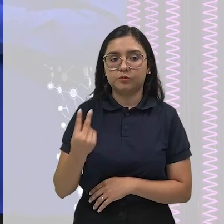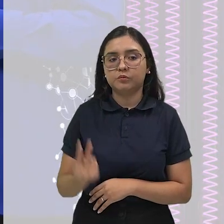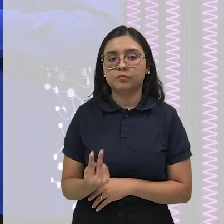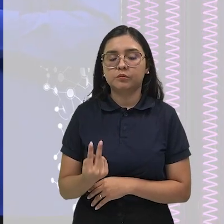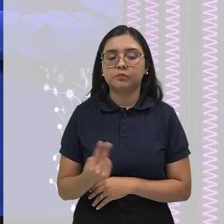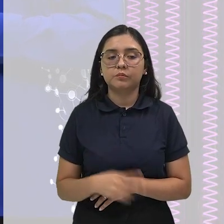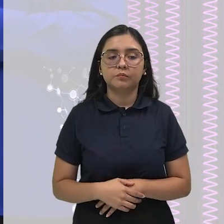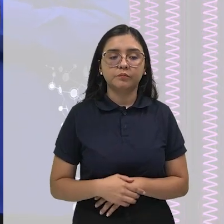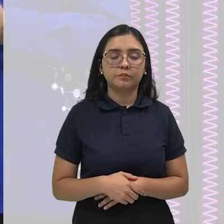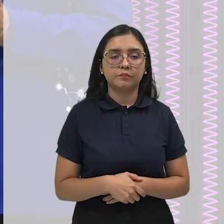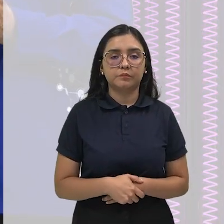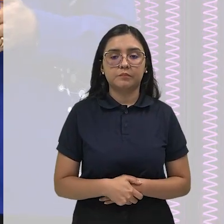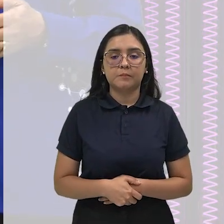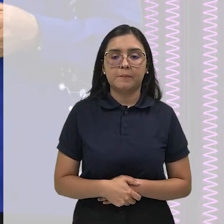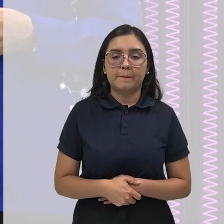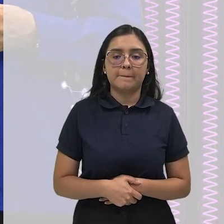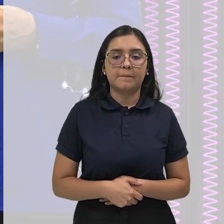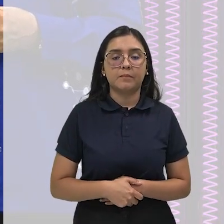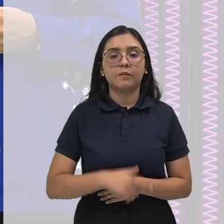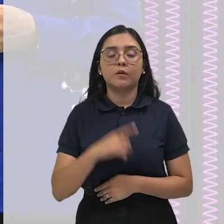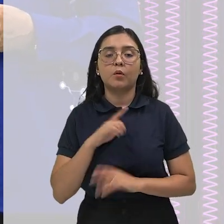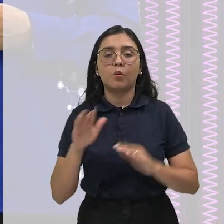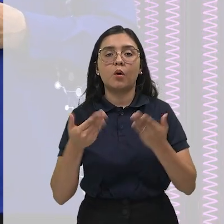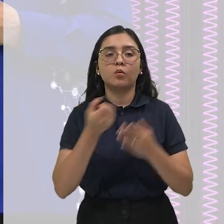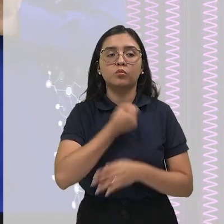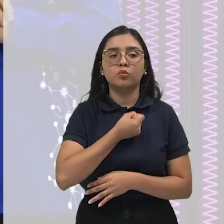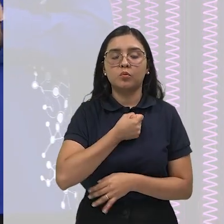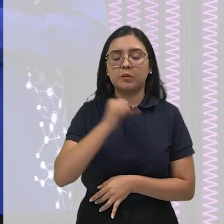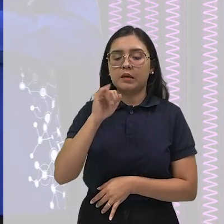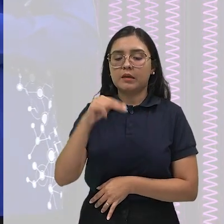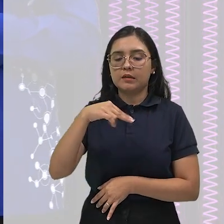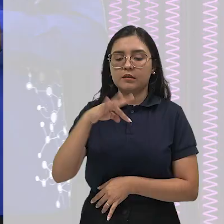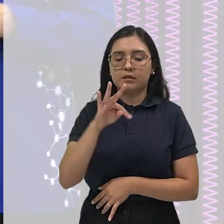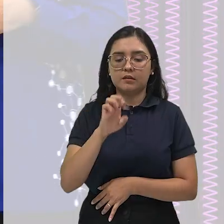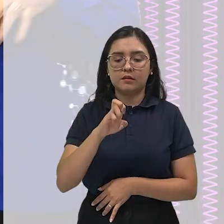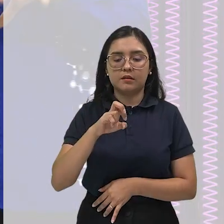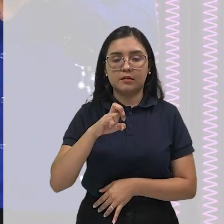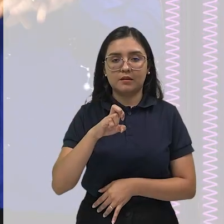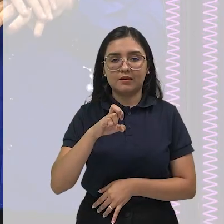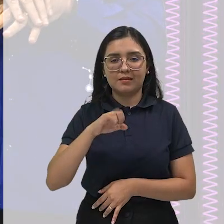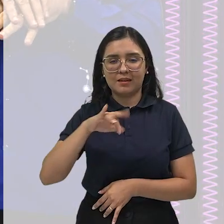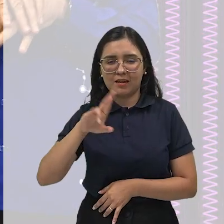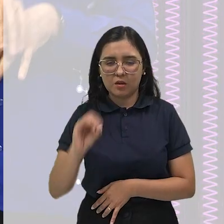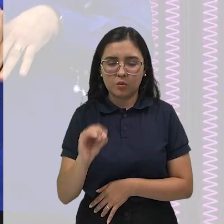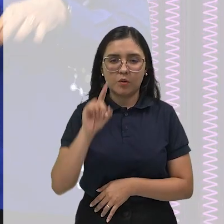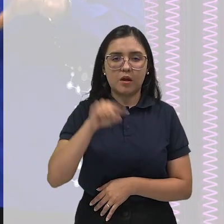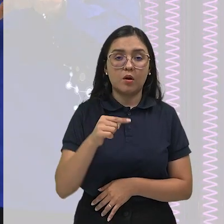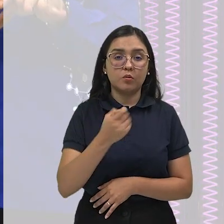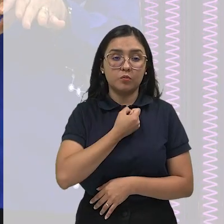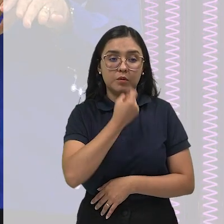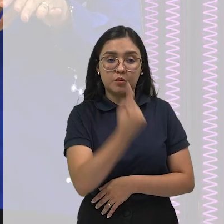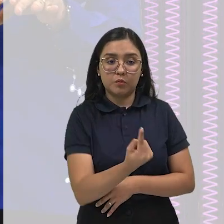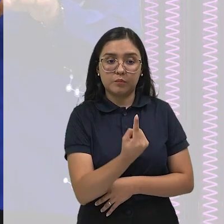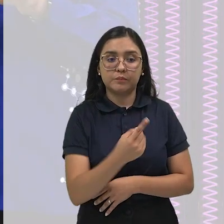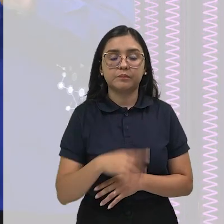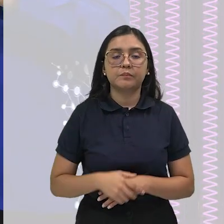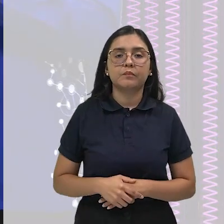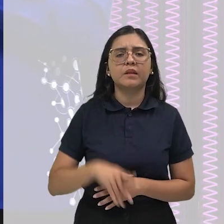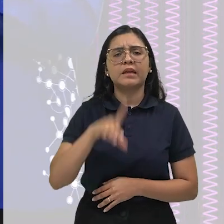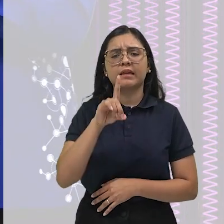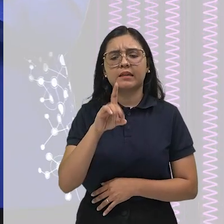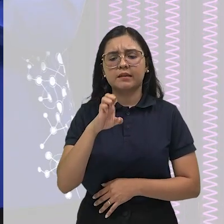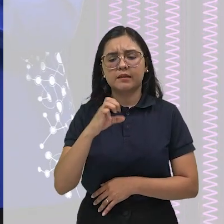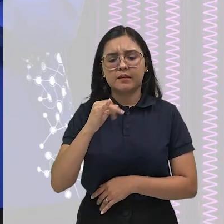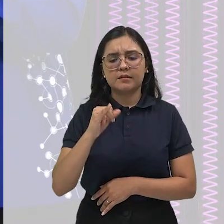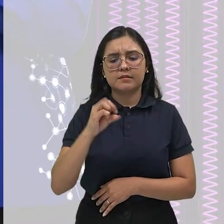1,222, reticência, parte inteira é 1, é o que está antes da vírgula. Parte decimal é tudo